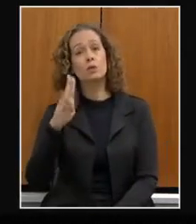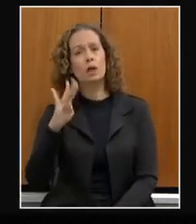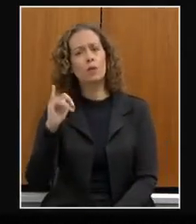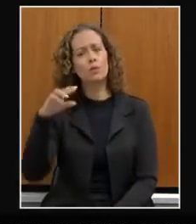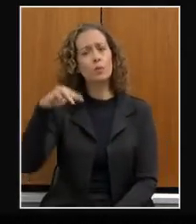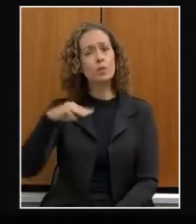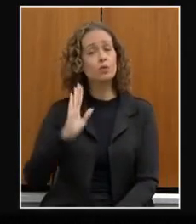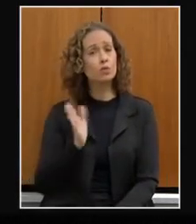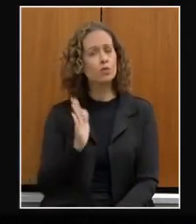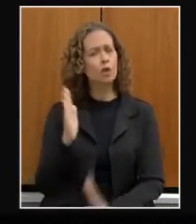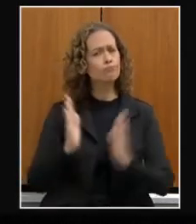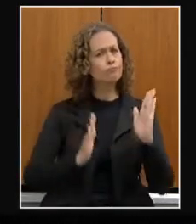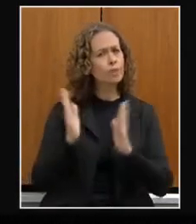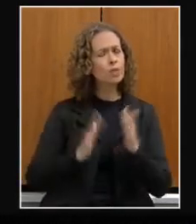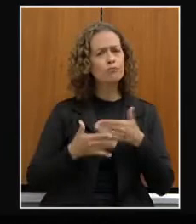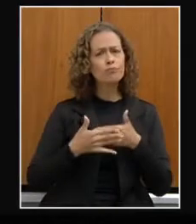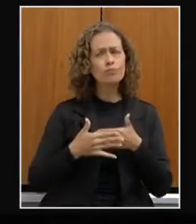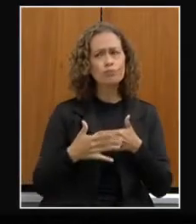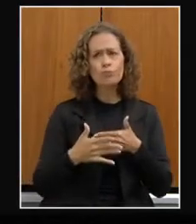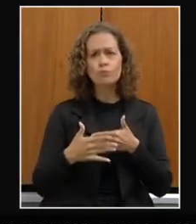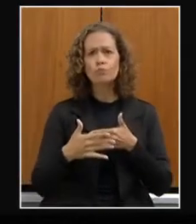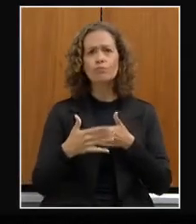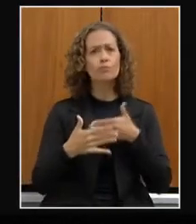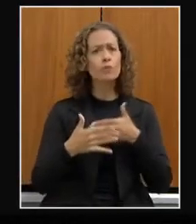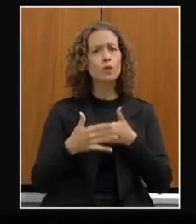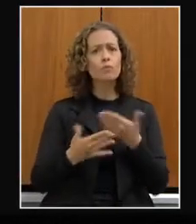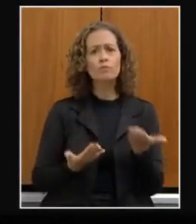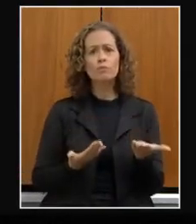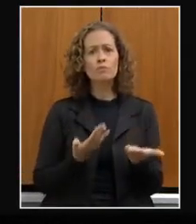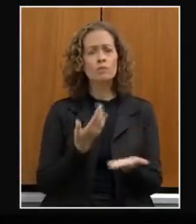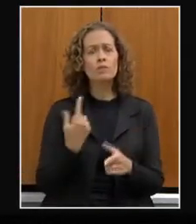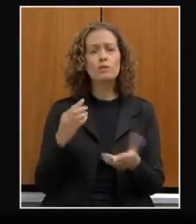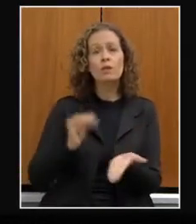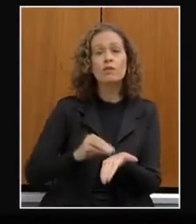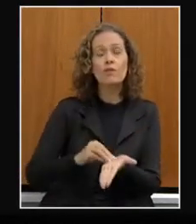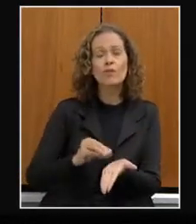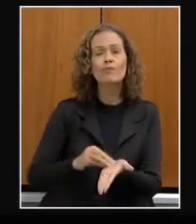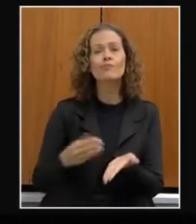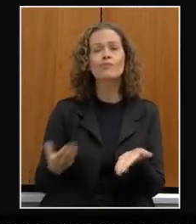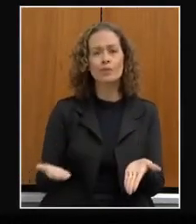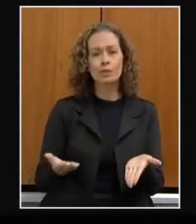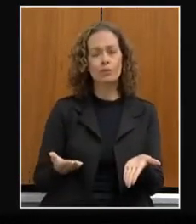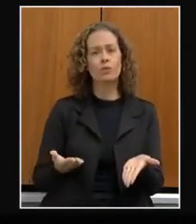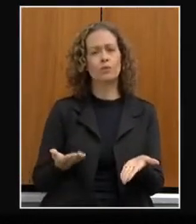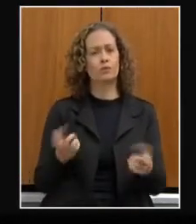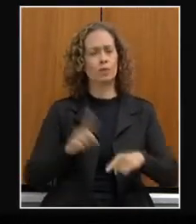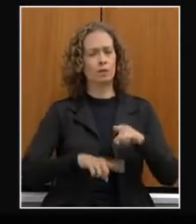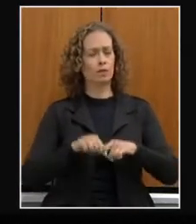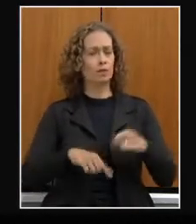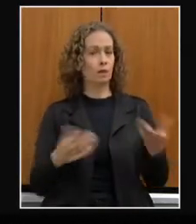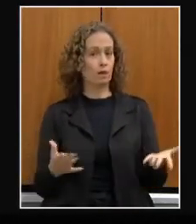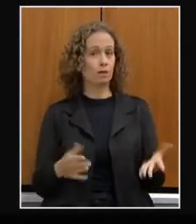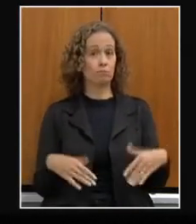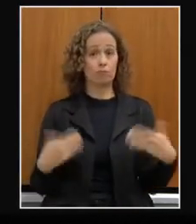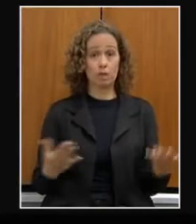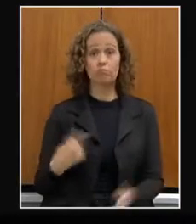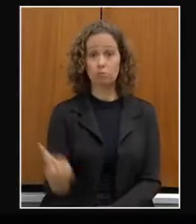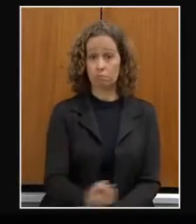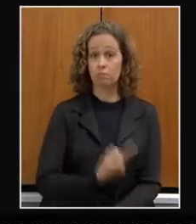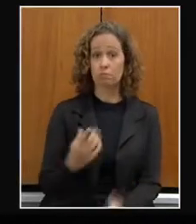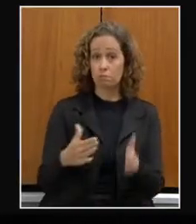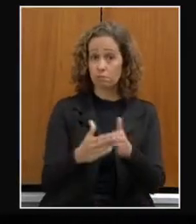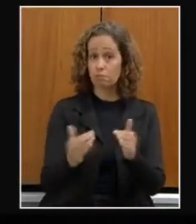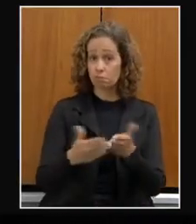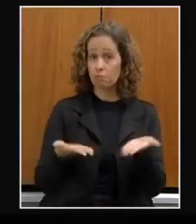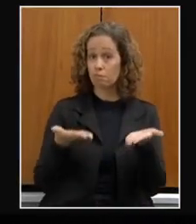há dias sem bloqueadores neuromusculares então estamos com essa solicitação